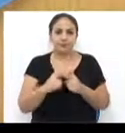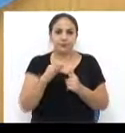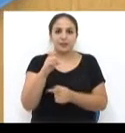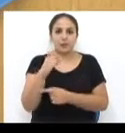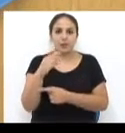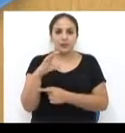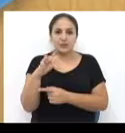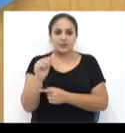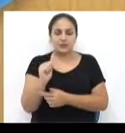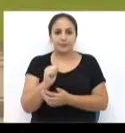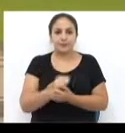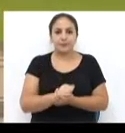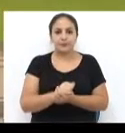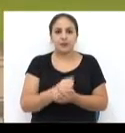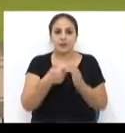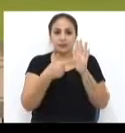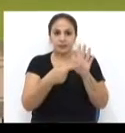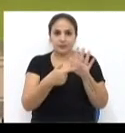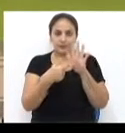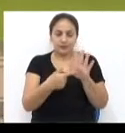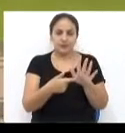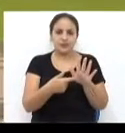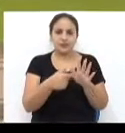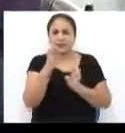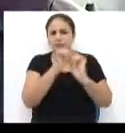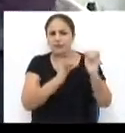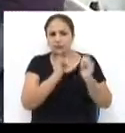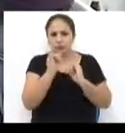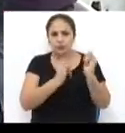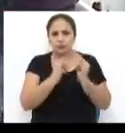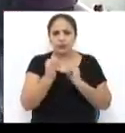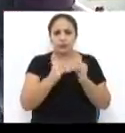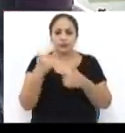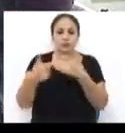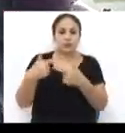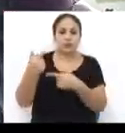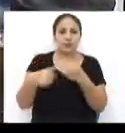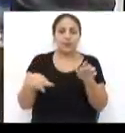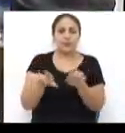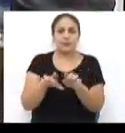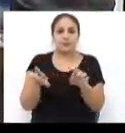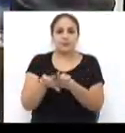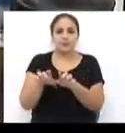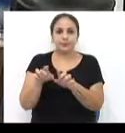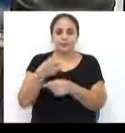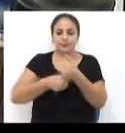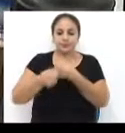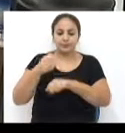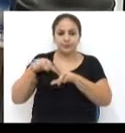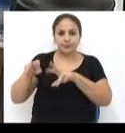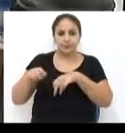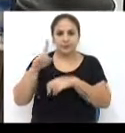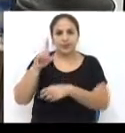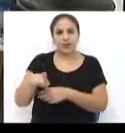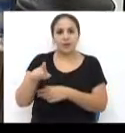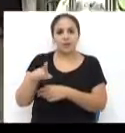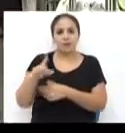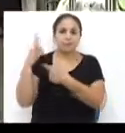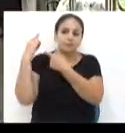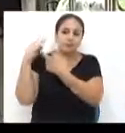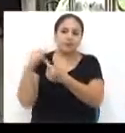da Expo Acisa. A exposição do comércio, da indústria, do serviço e do agronegócio, por ser